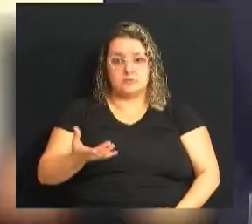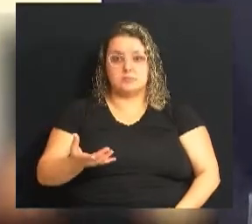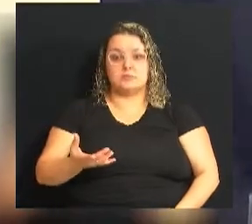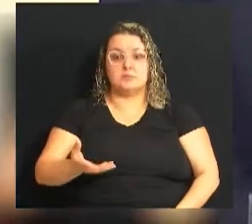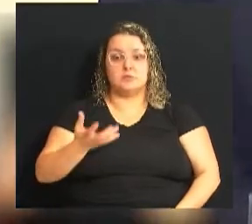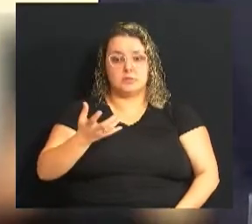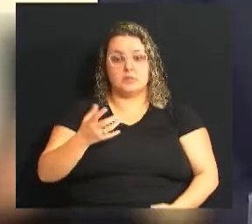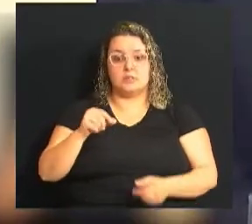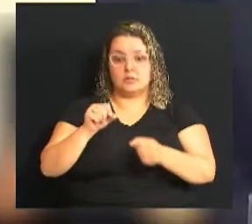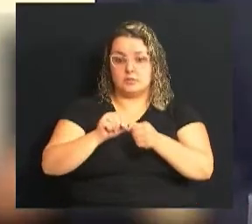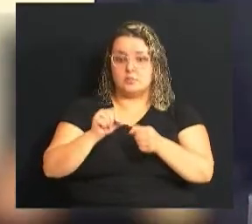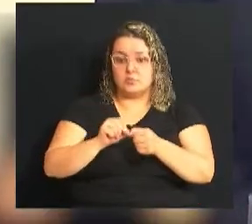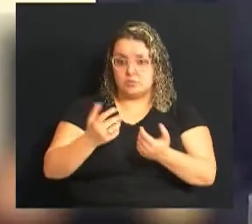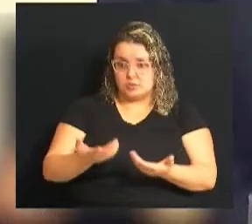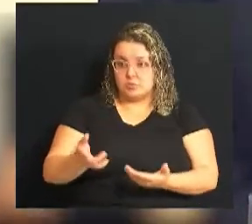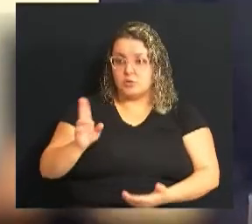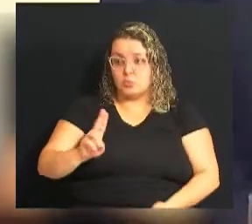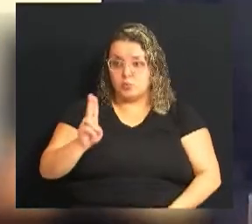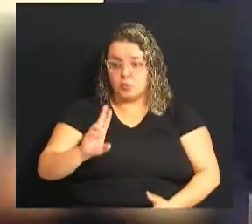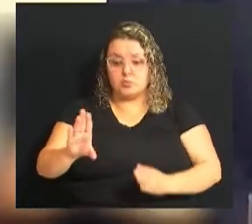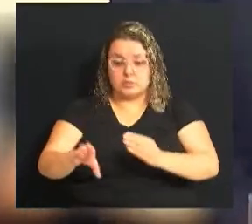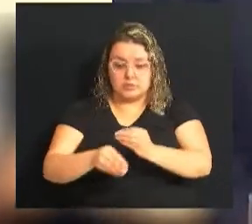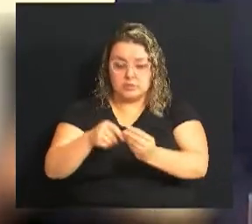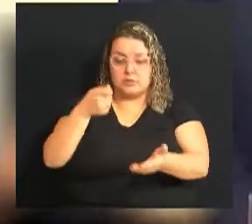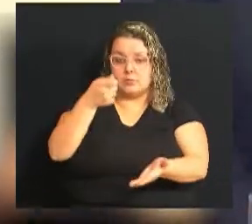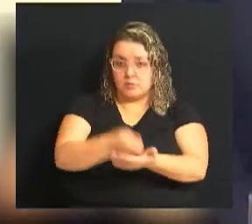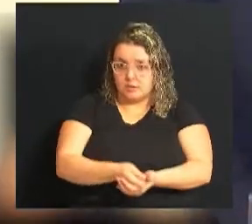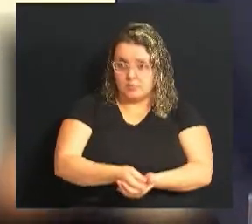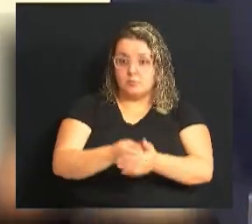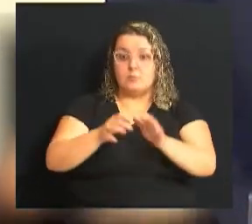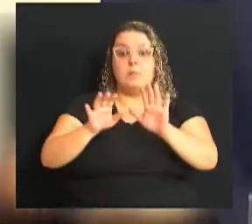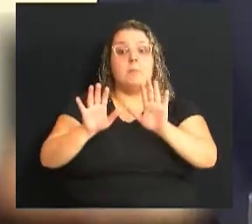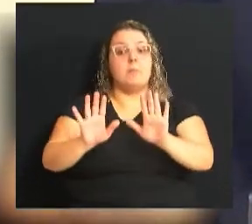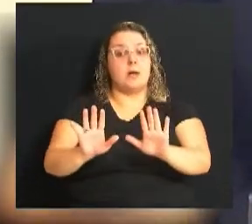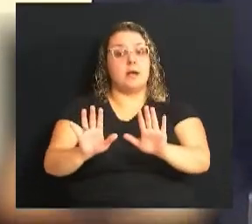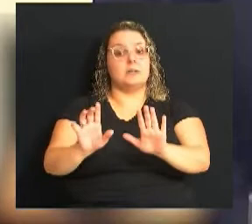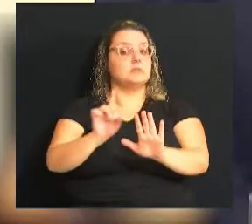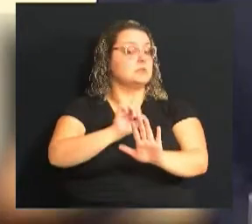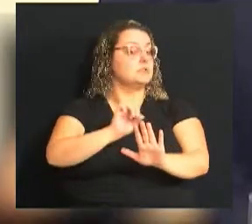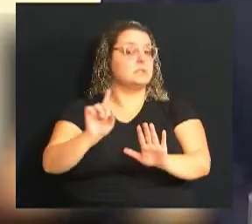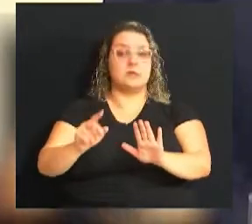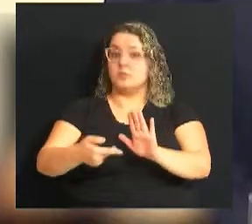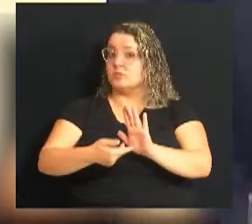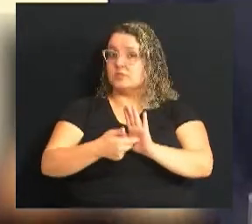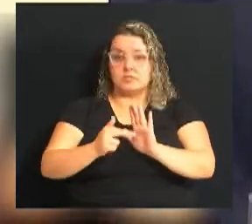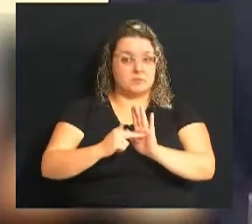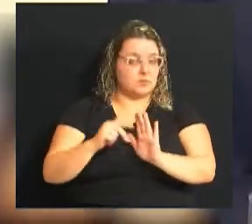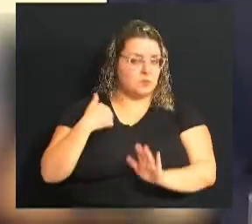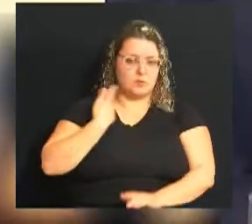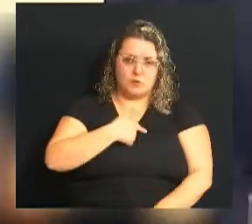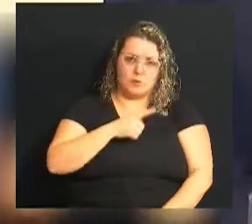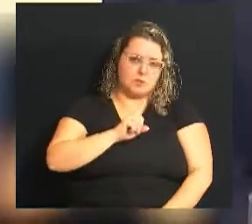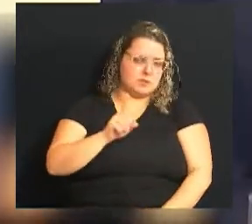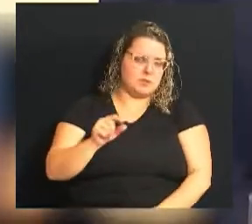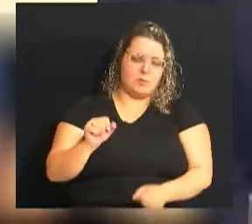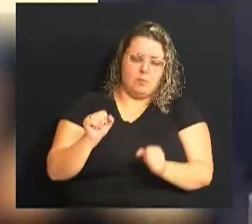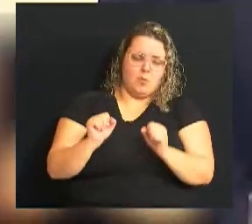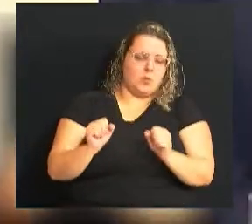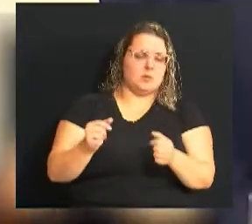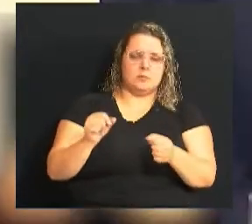fazer uso das emendas impositivas, mas isso não quer dizer que nós não podemos fazer